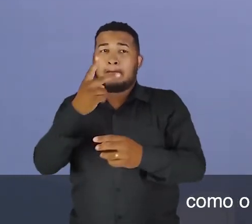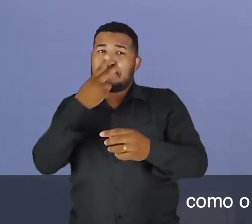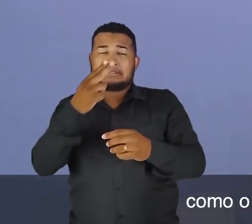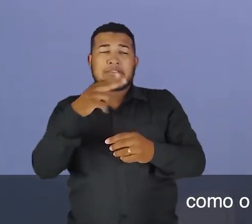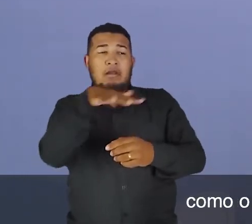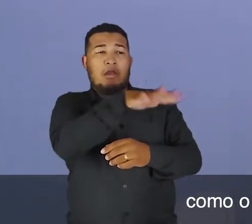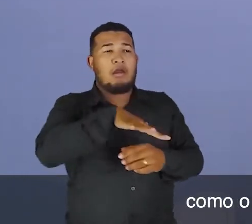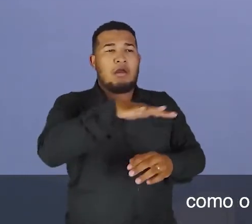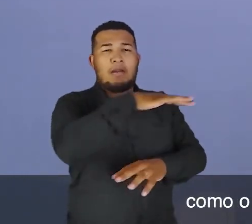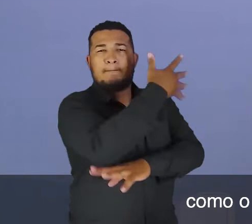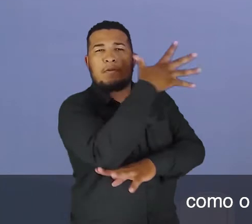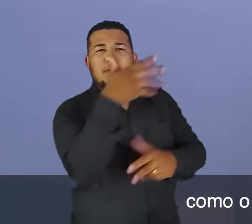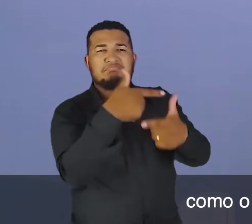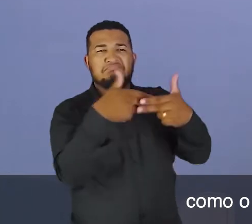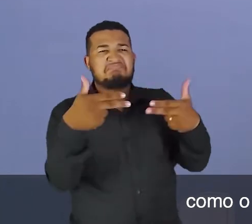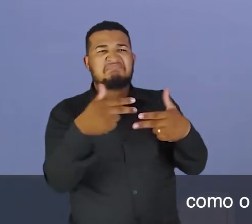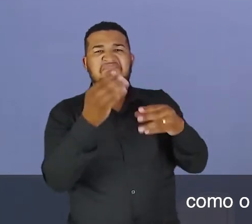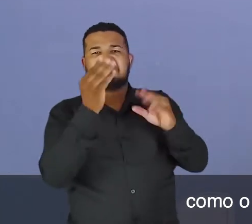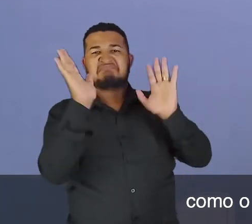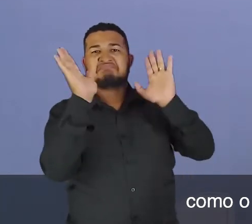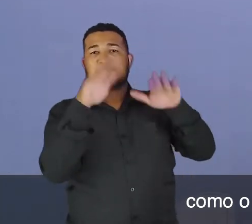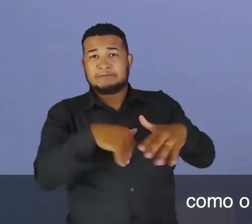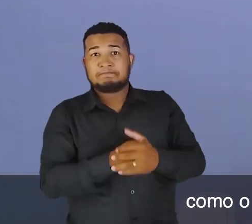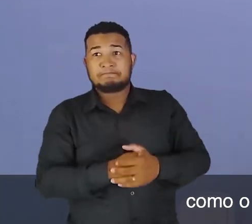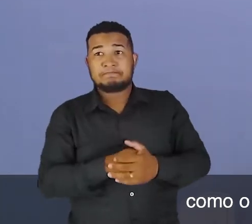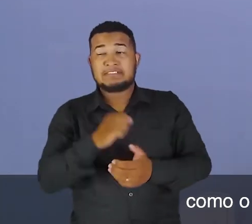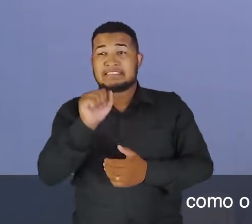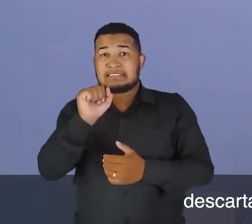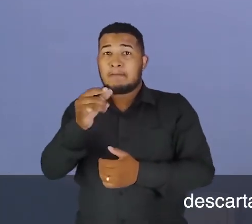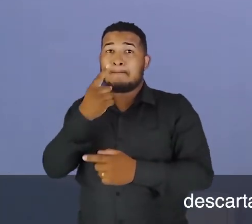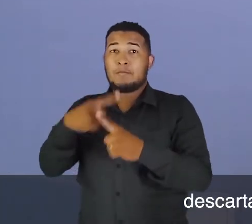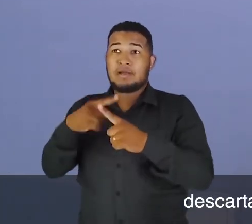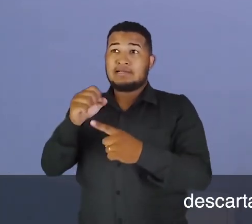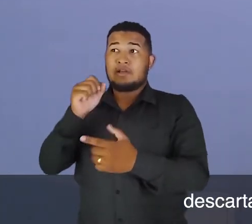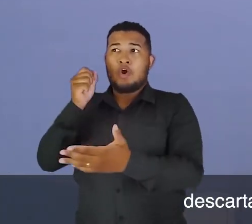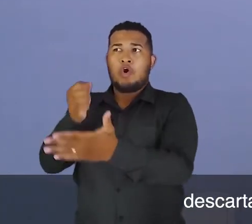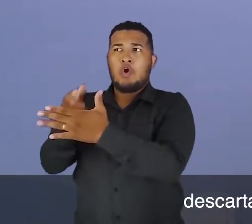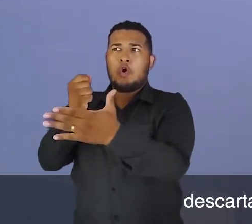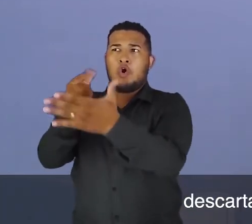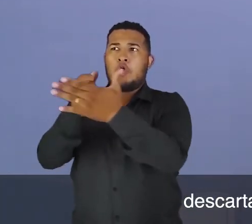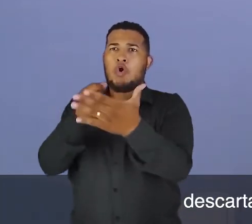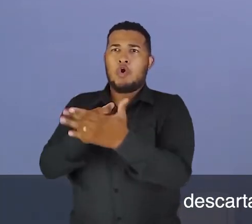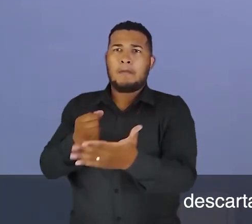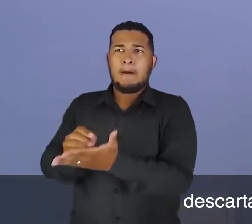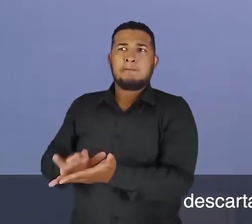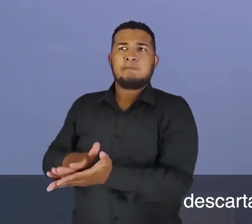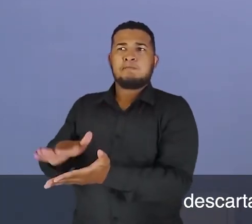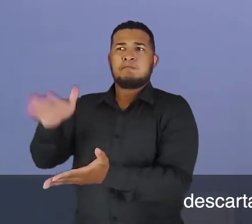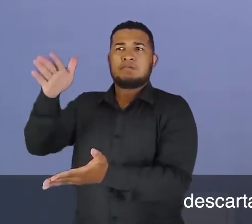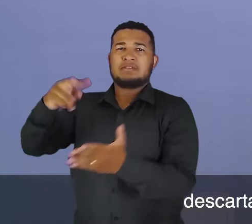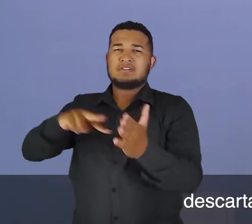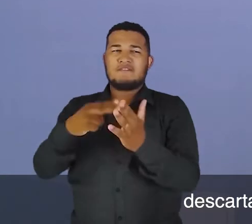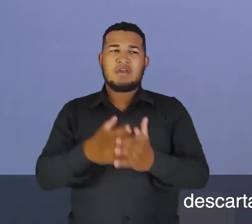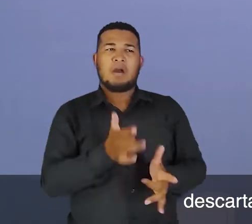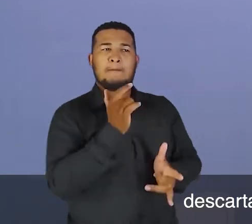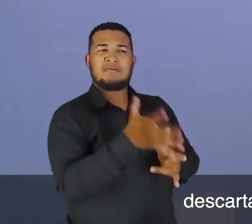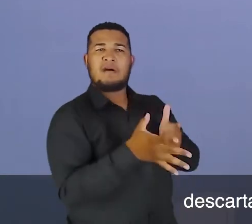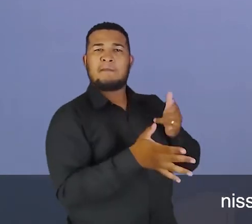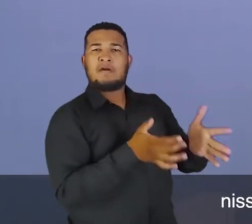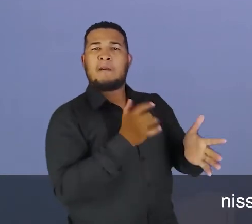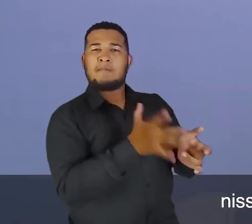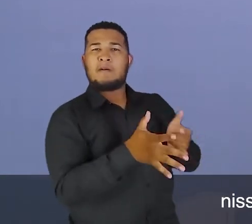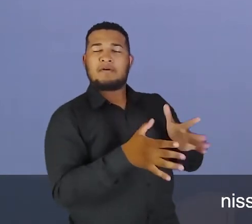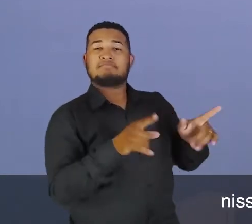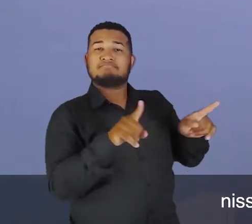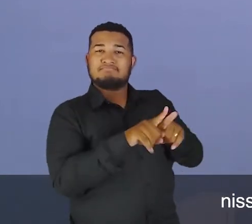meio ambiente. Quanto mais você compra, mais você descarta. Descartando, o consumo de lixo também aumenta. É necessário pensar